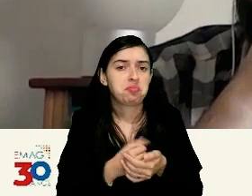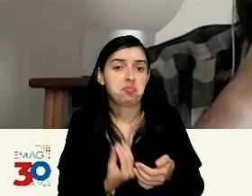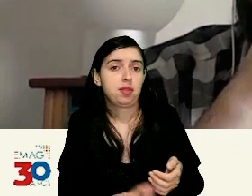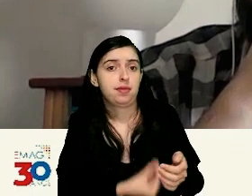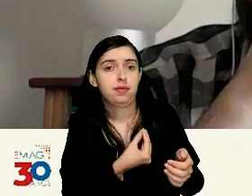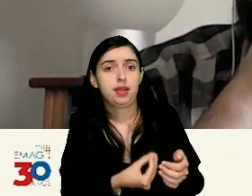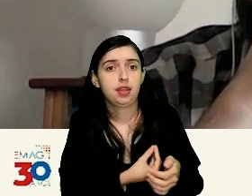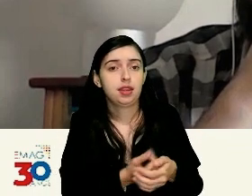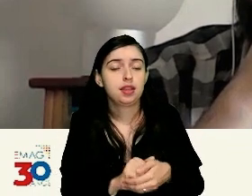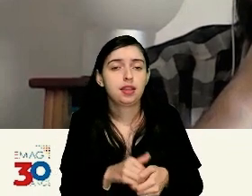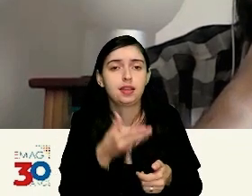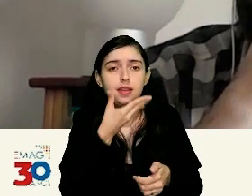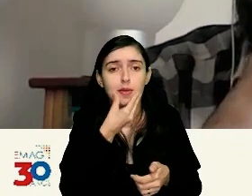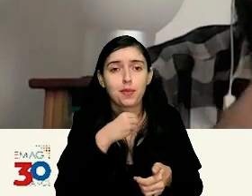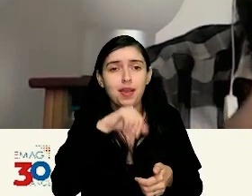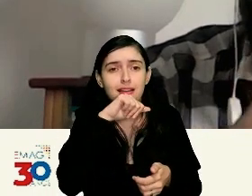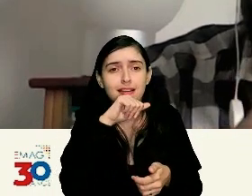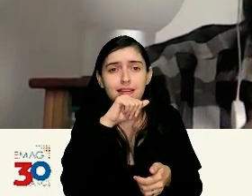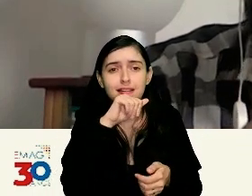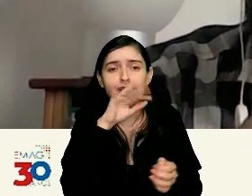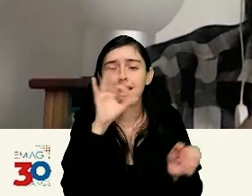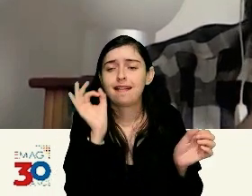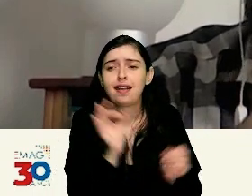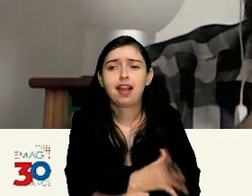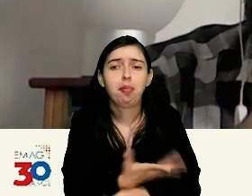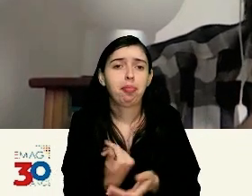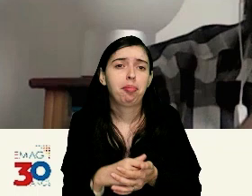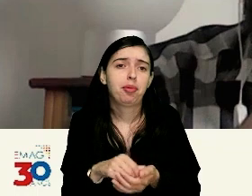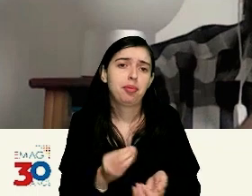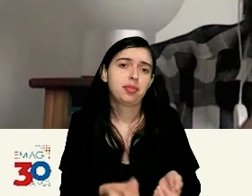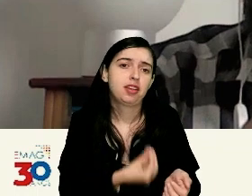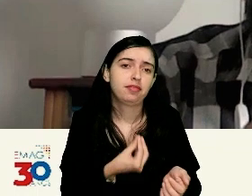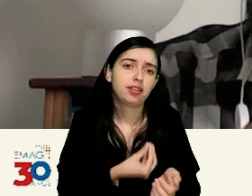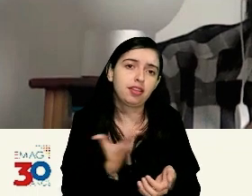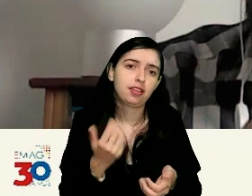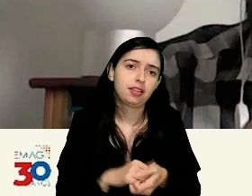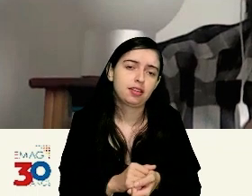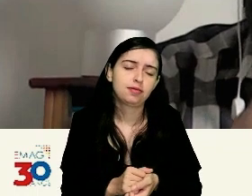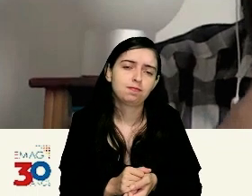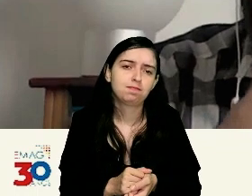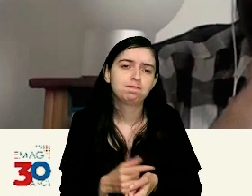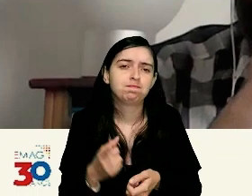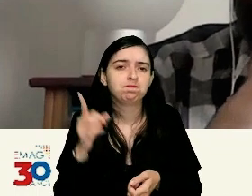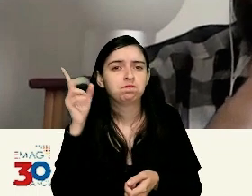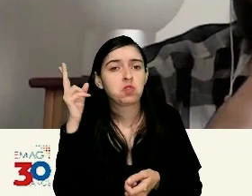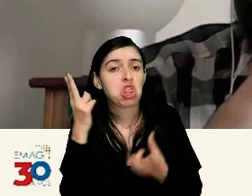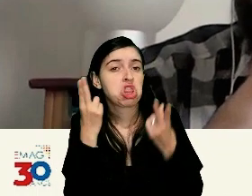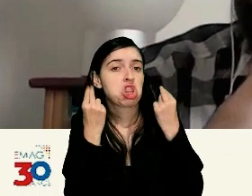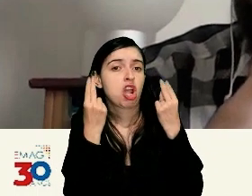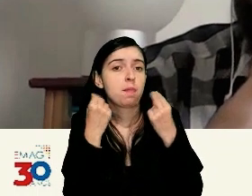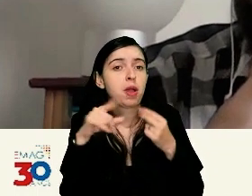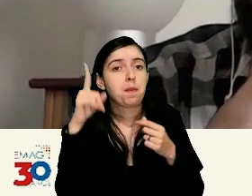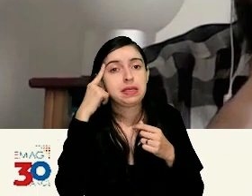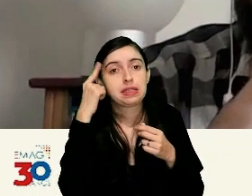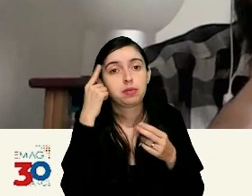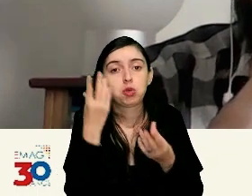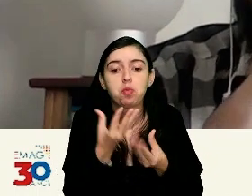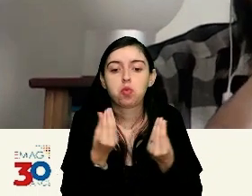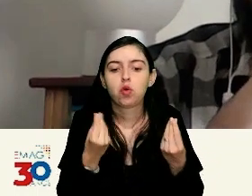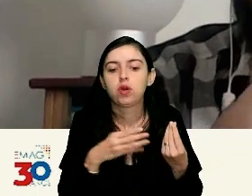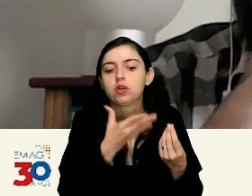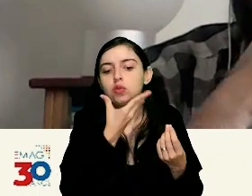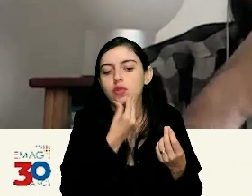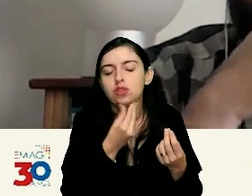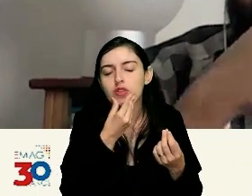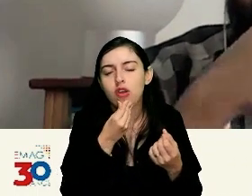pai, a minha vida acabou. É o pensamento comum de muitos homens. As mulheres talvez não manifestem tanto isso